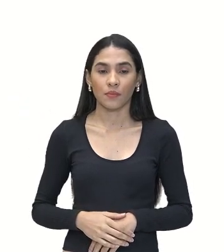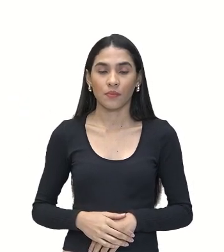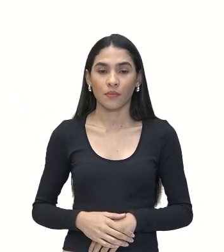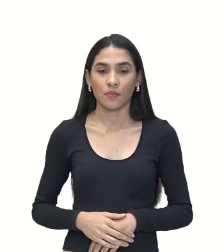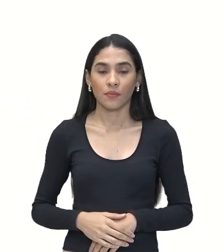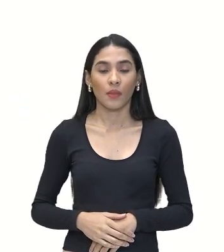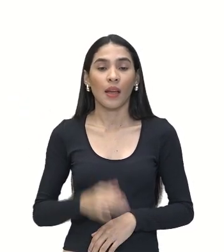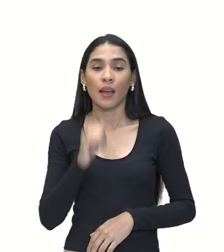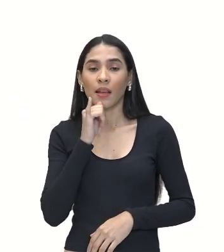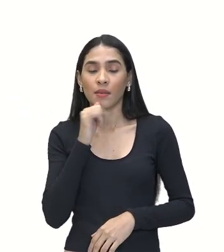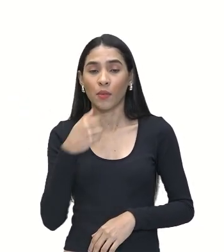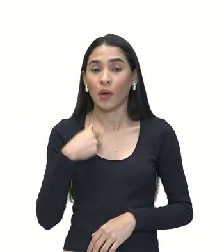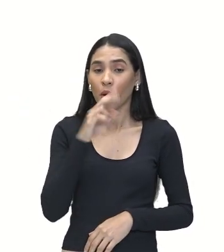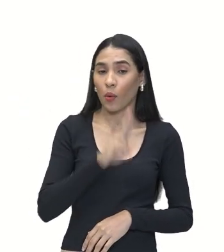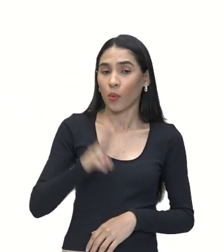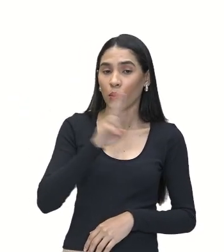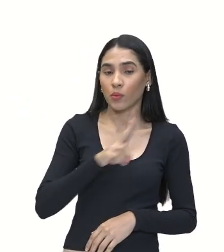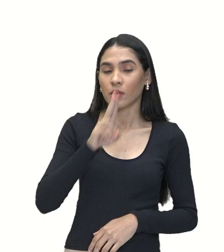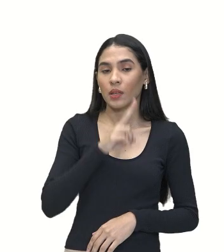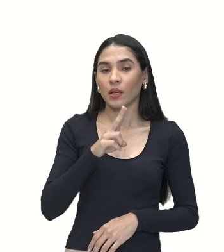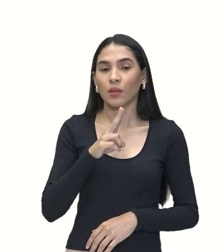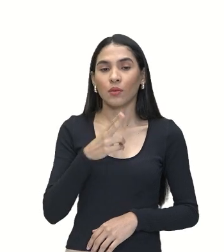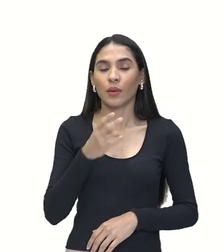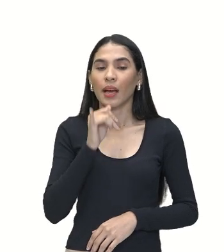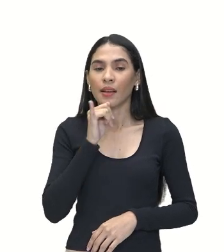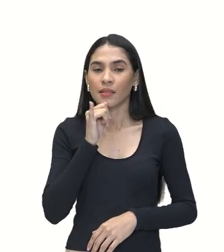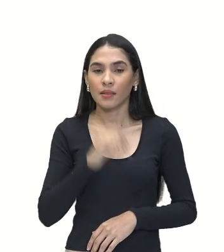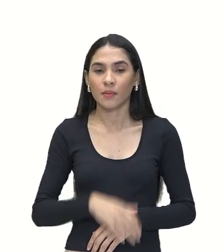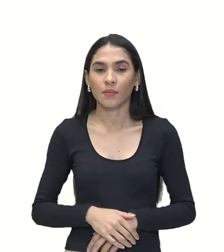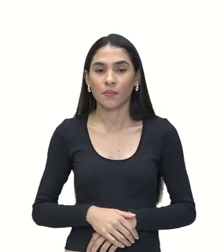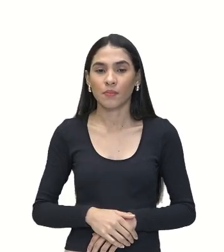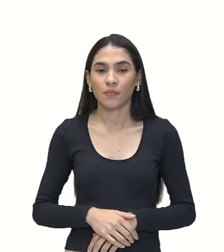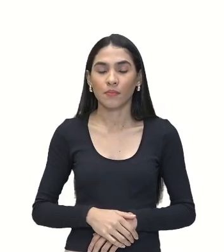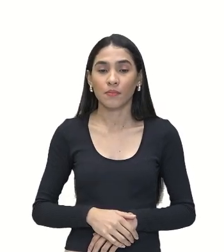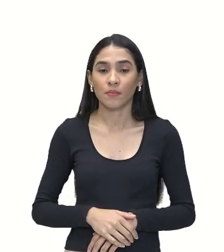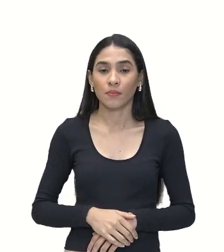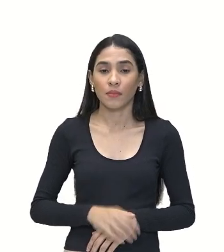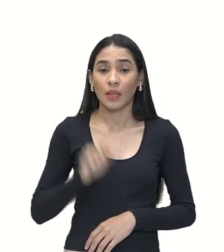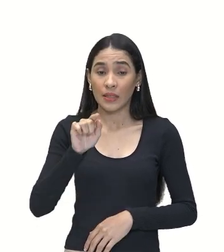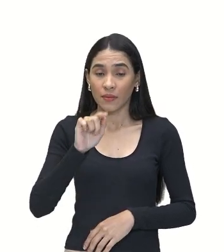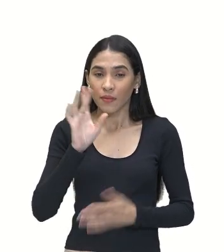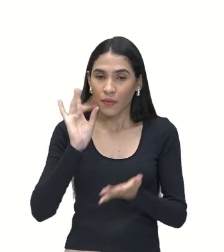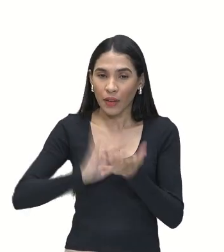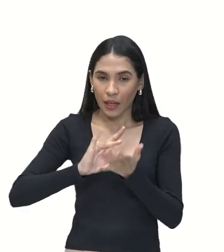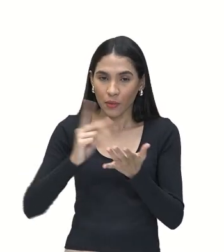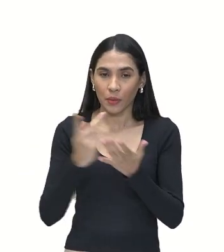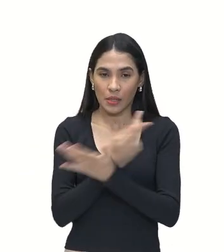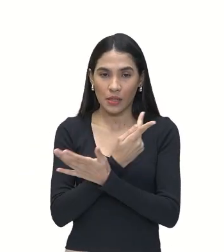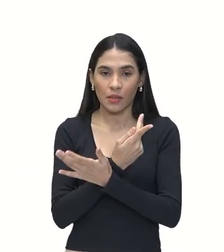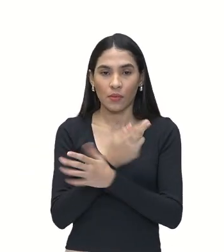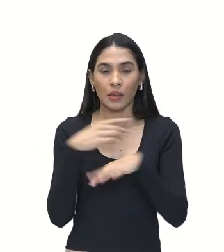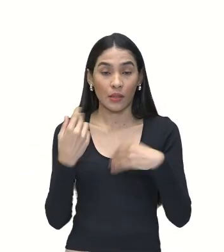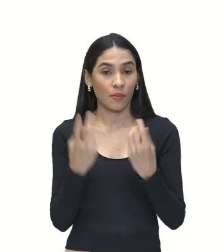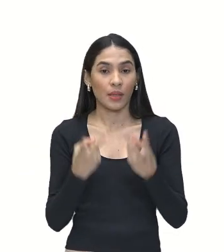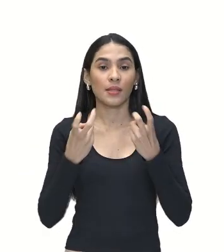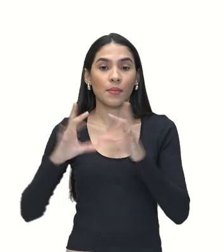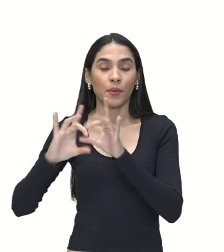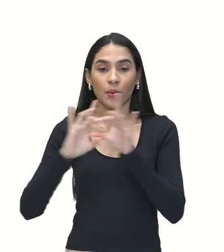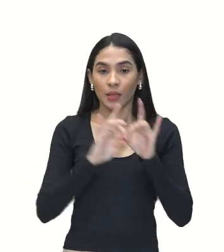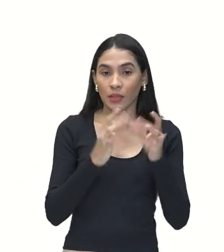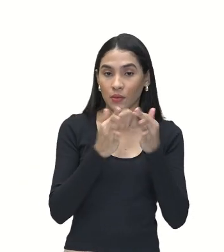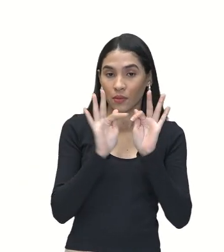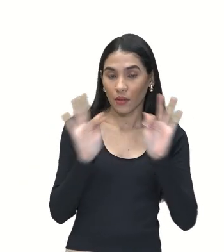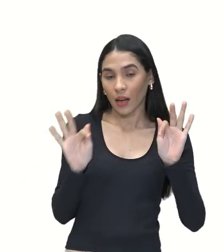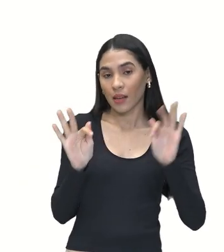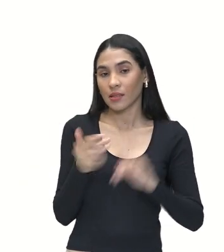seja, eu estou utilizando aí no sentido de algo que é exato. Então, percebo que nesse contexto aí, a